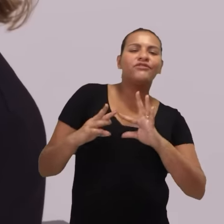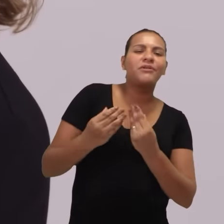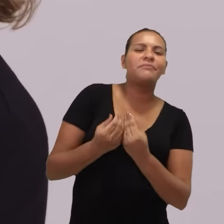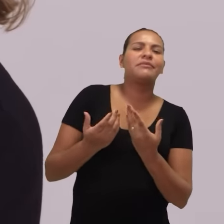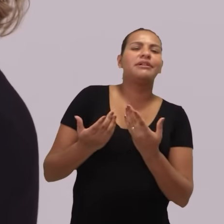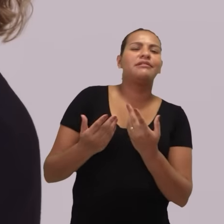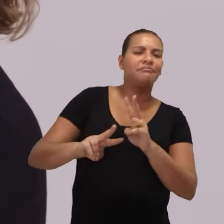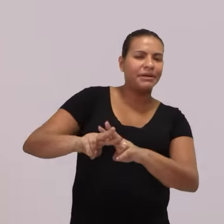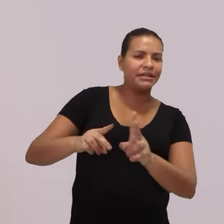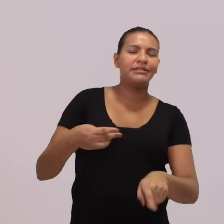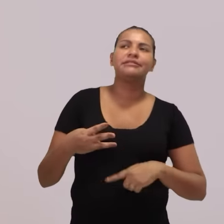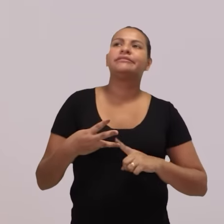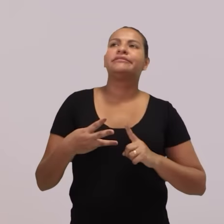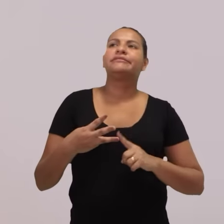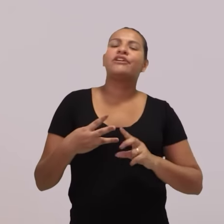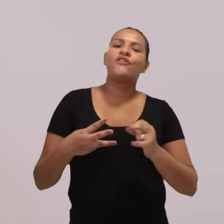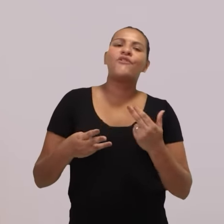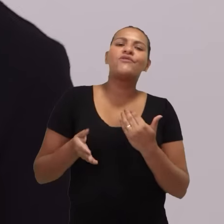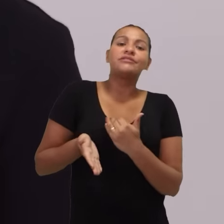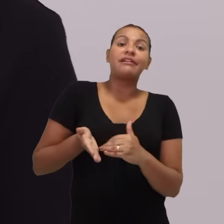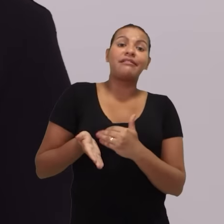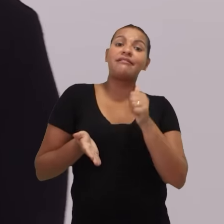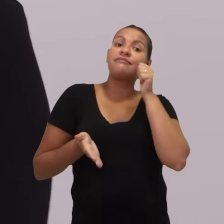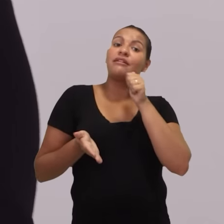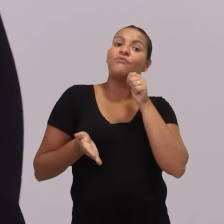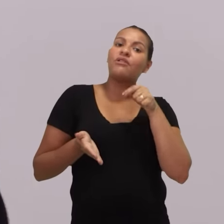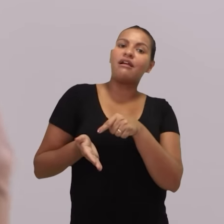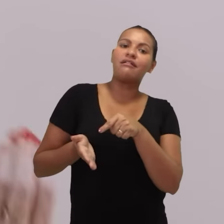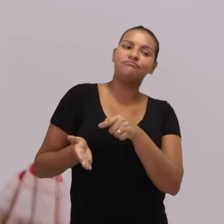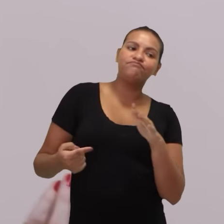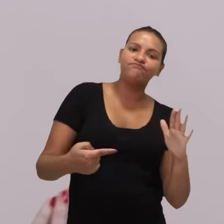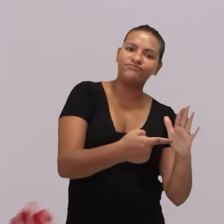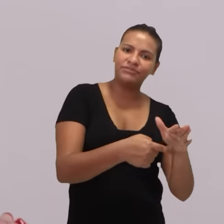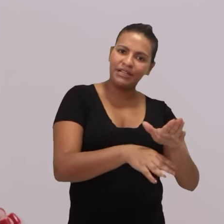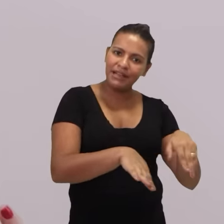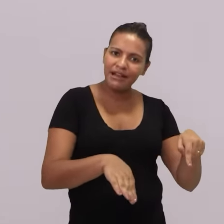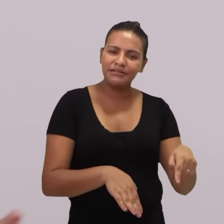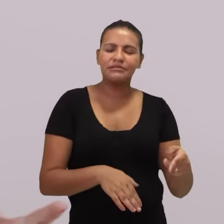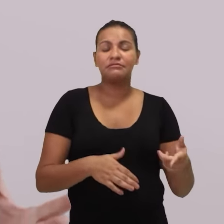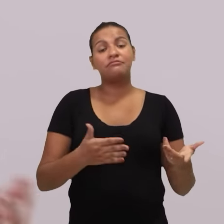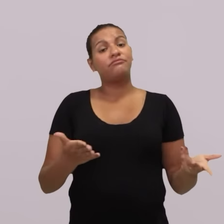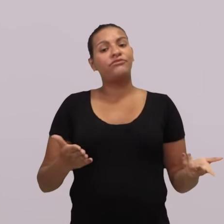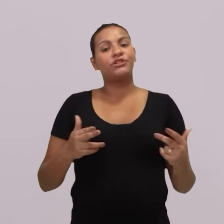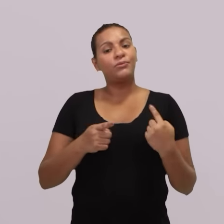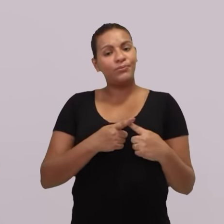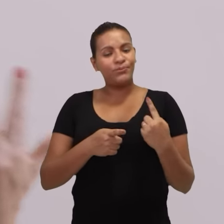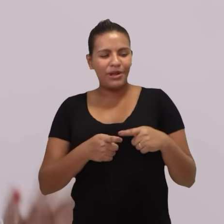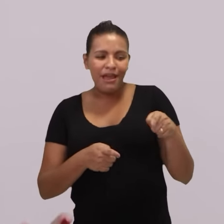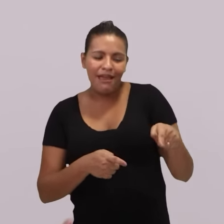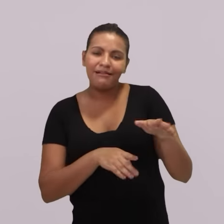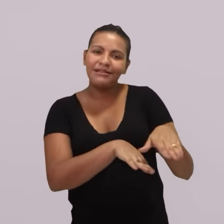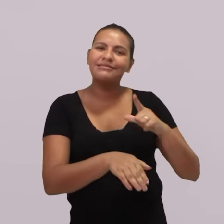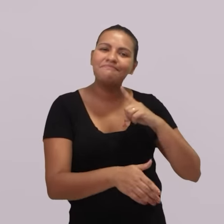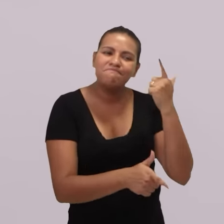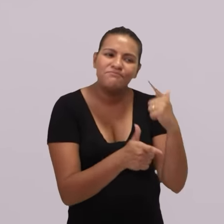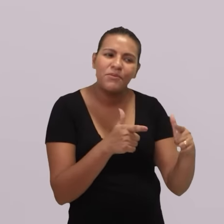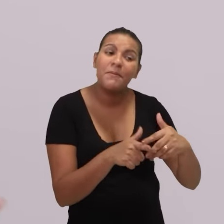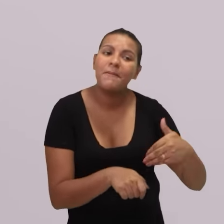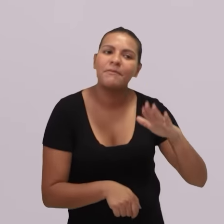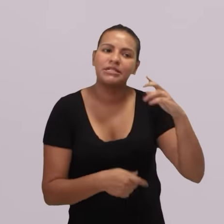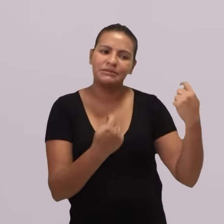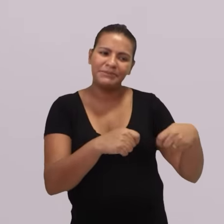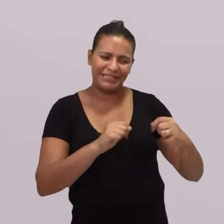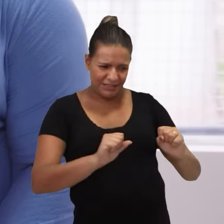crianças encaminhadas pela Secretaria da Mulher. Isso é muito interessante porque a gente precisa realmente fazer um esforço maior para as crianças que